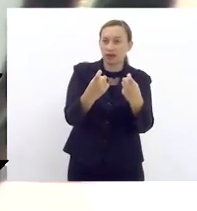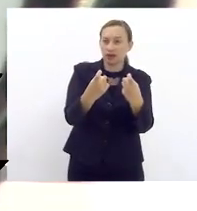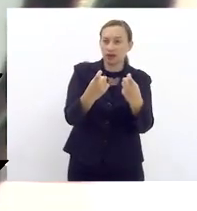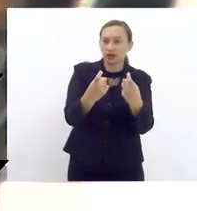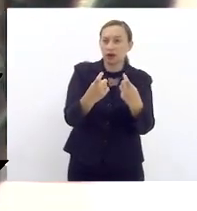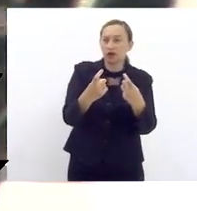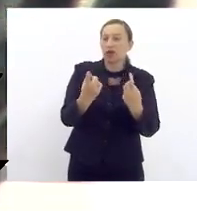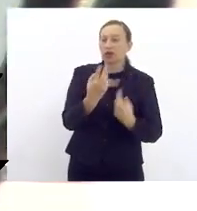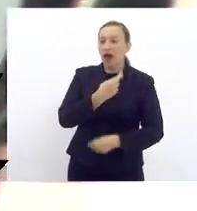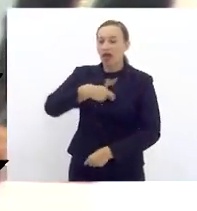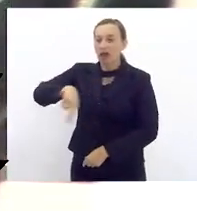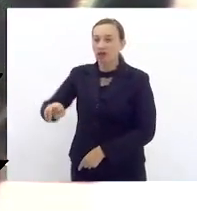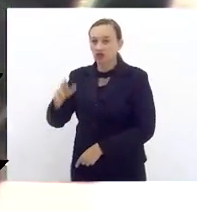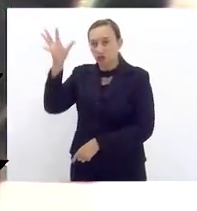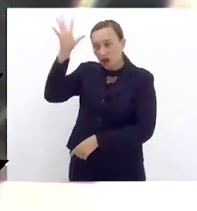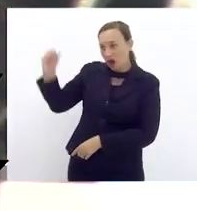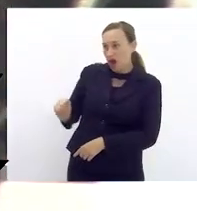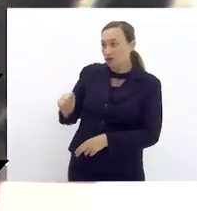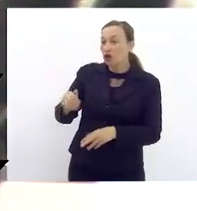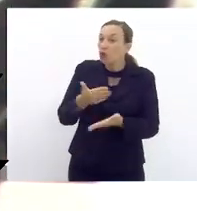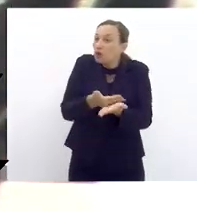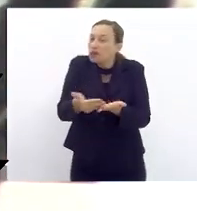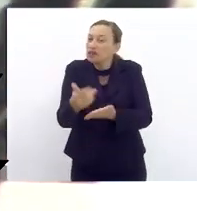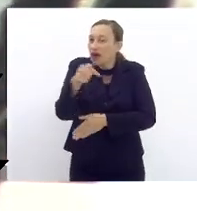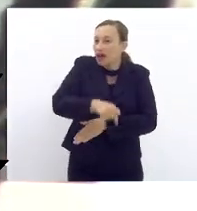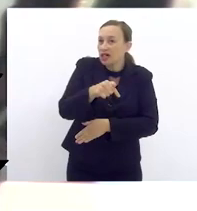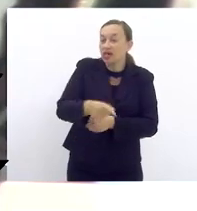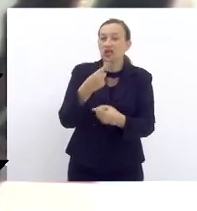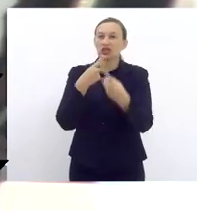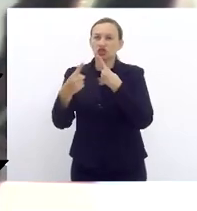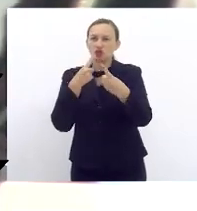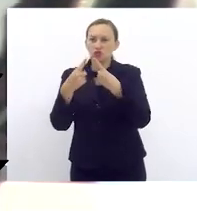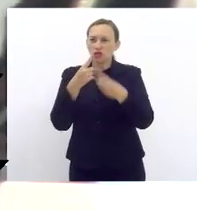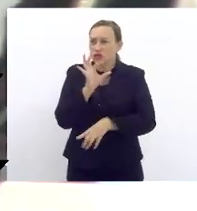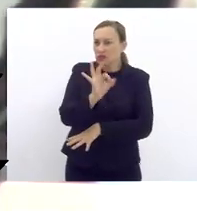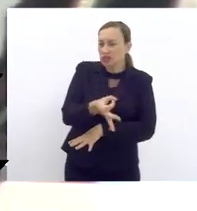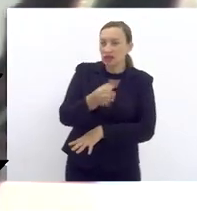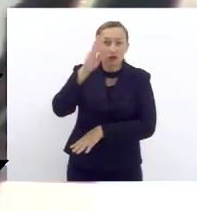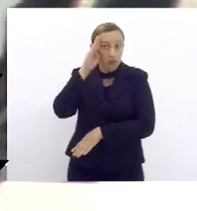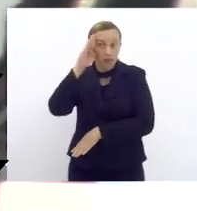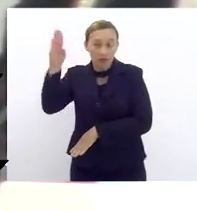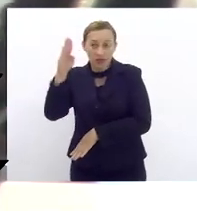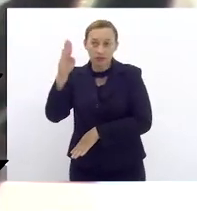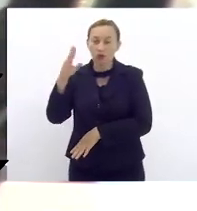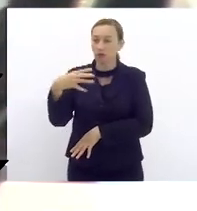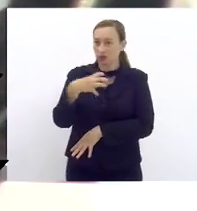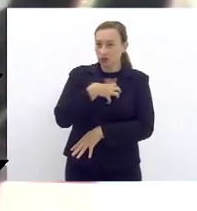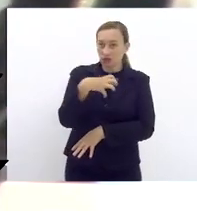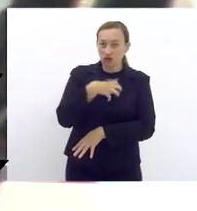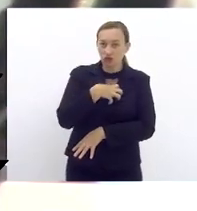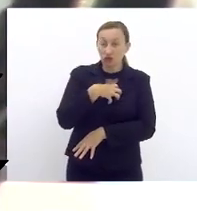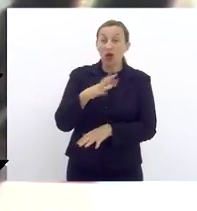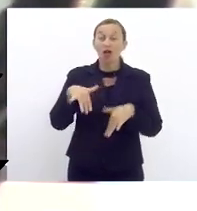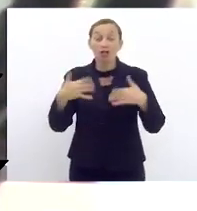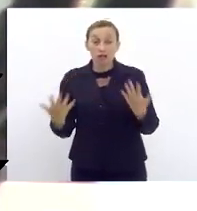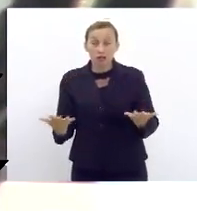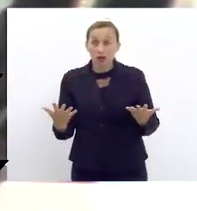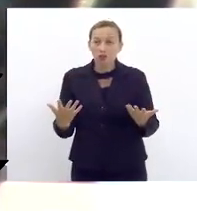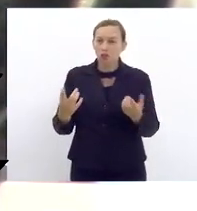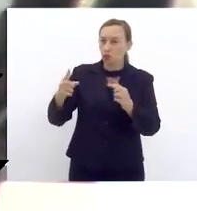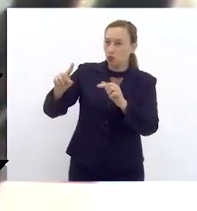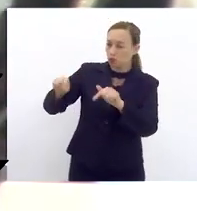começar por aqui essa escalada de debate concreto foi fundamental nesse sentido Então vamos